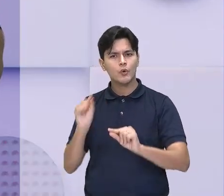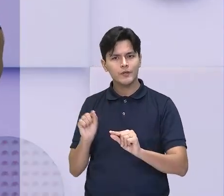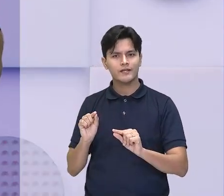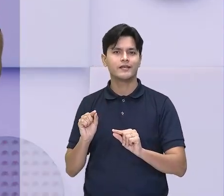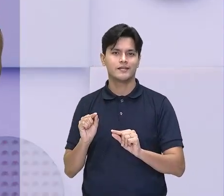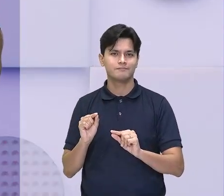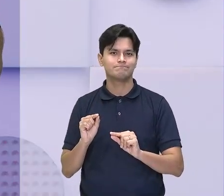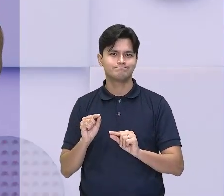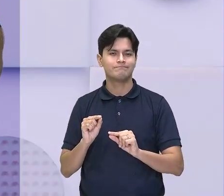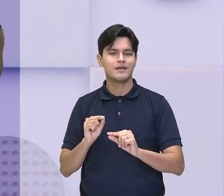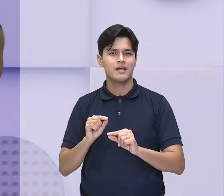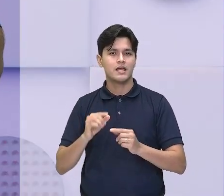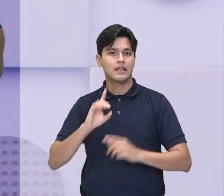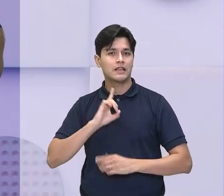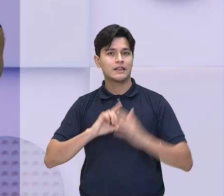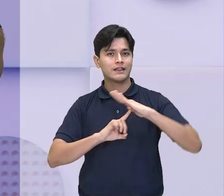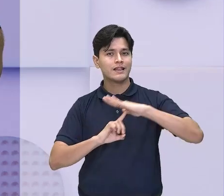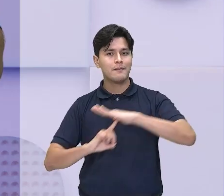depressão que ela teve, né?